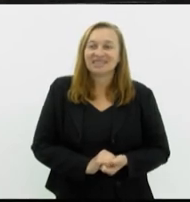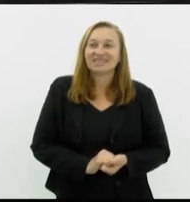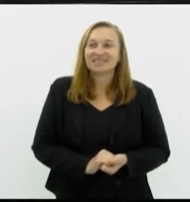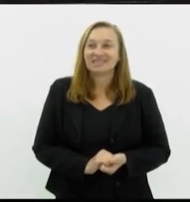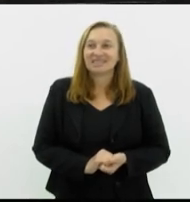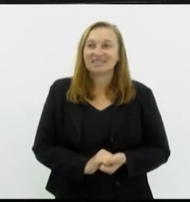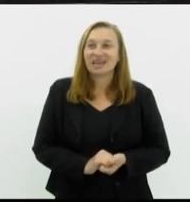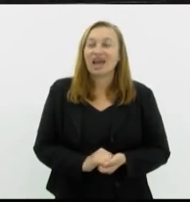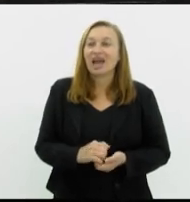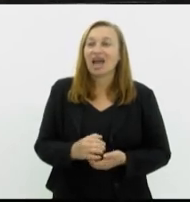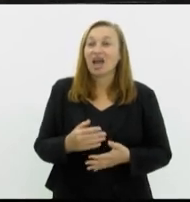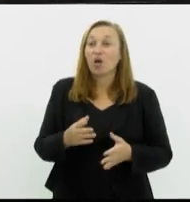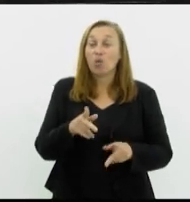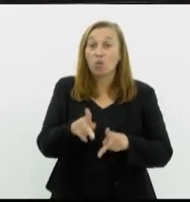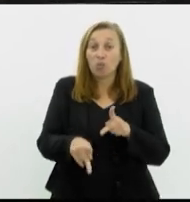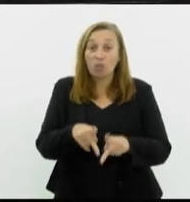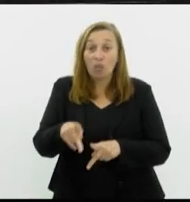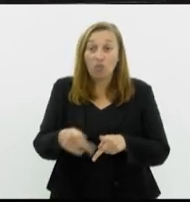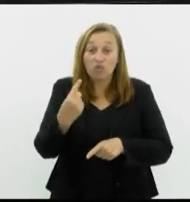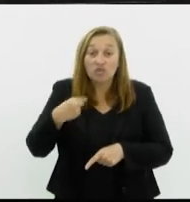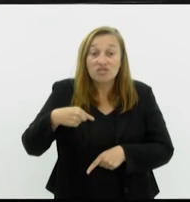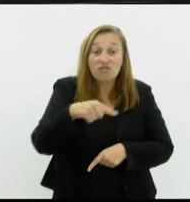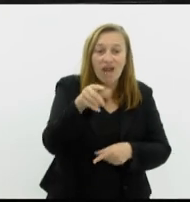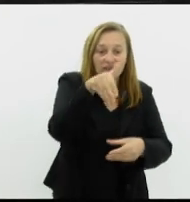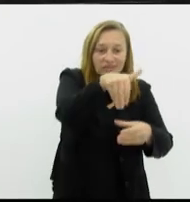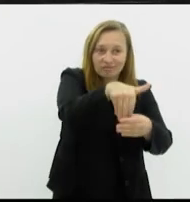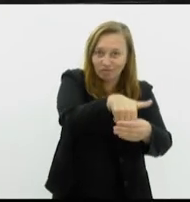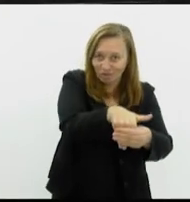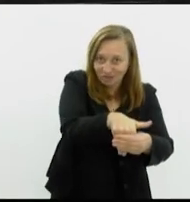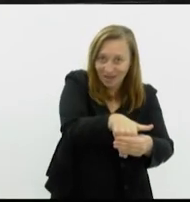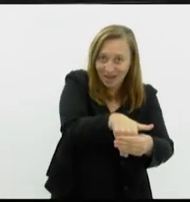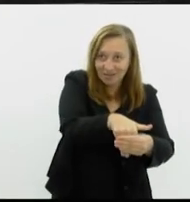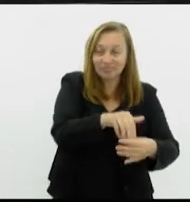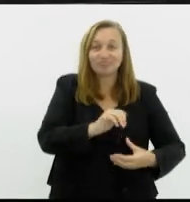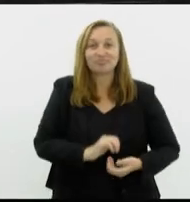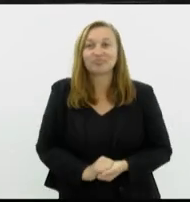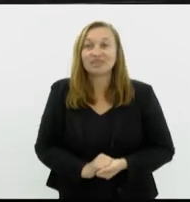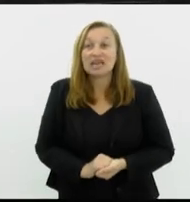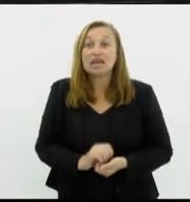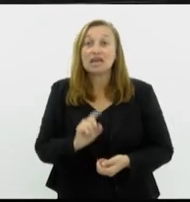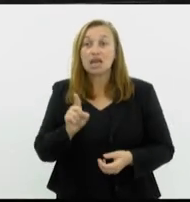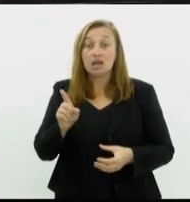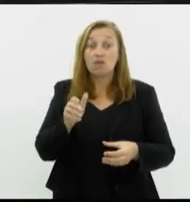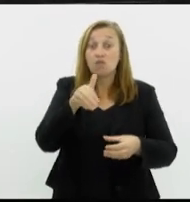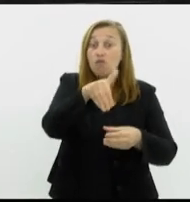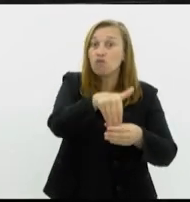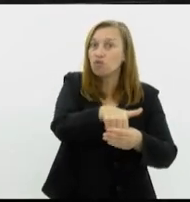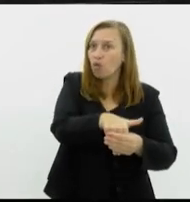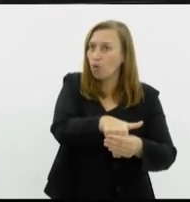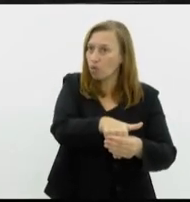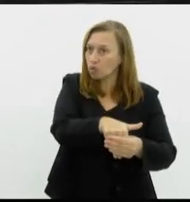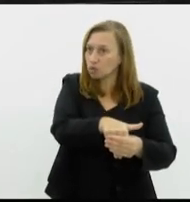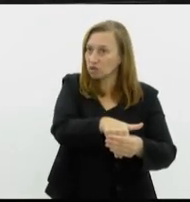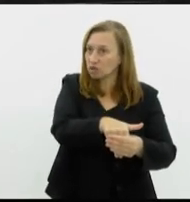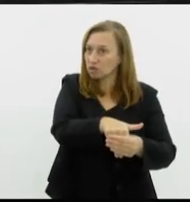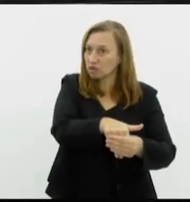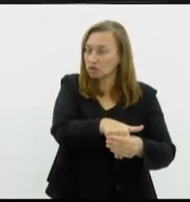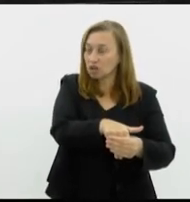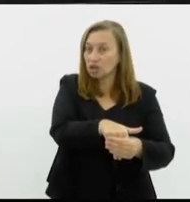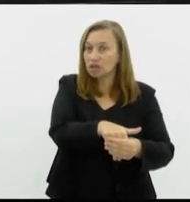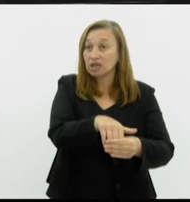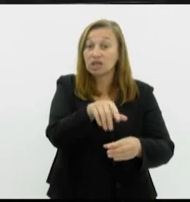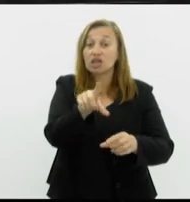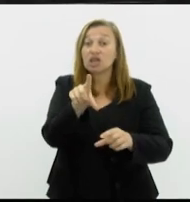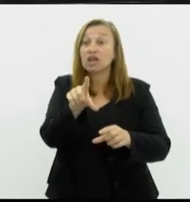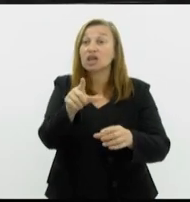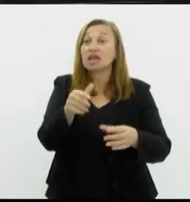o eleitor, quando vai às urnas, ele vota nos seus preferidos